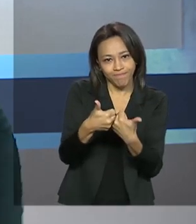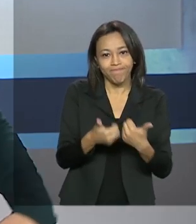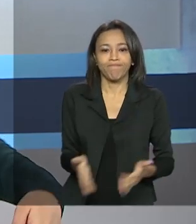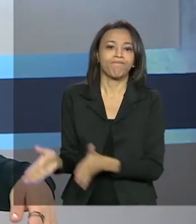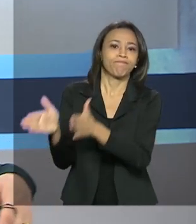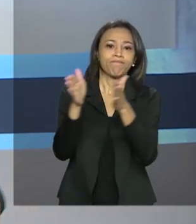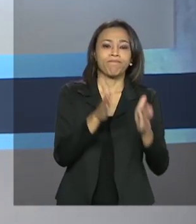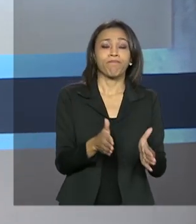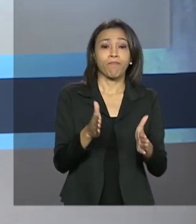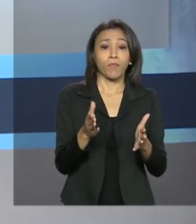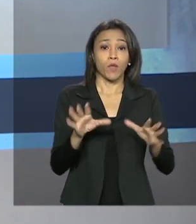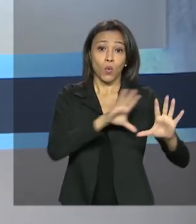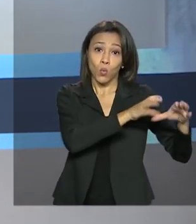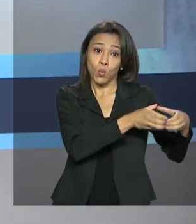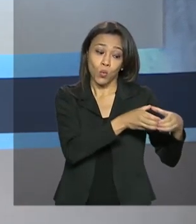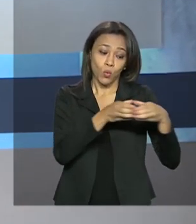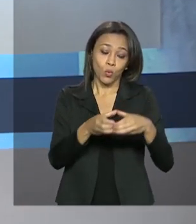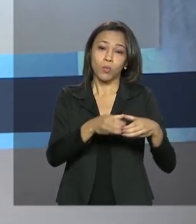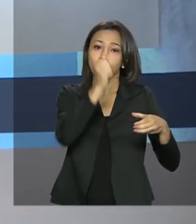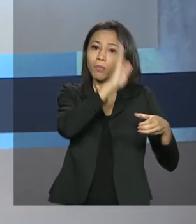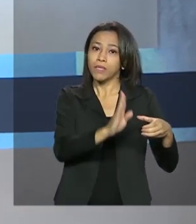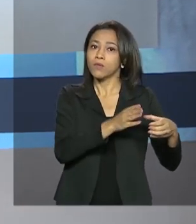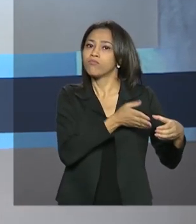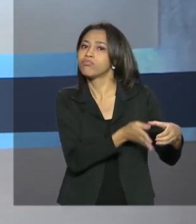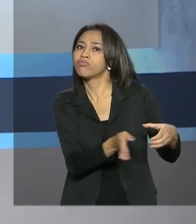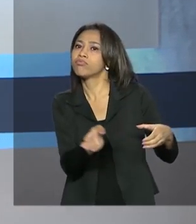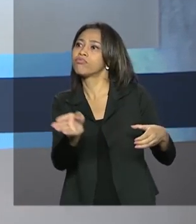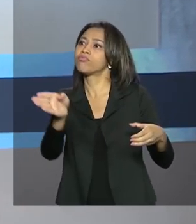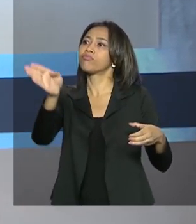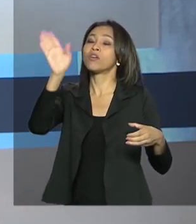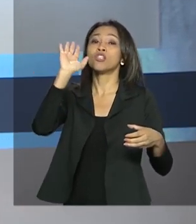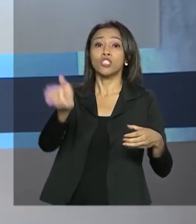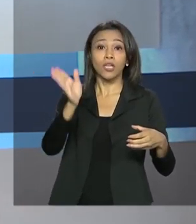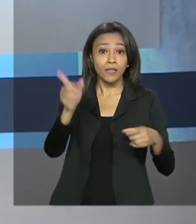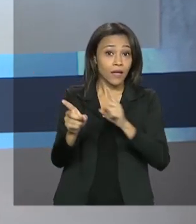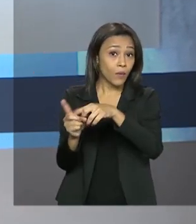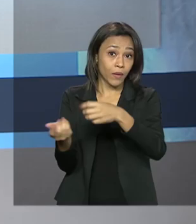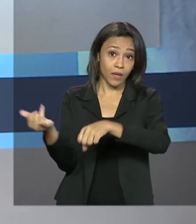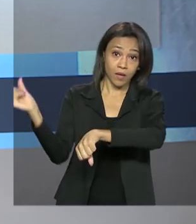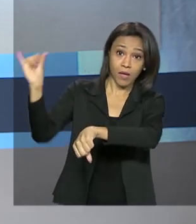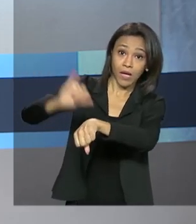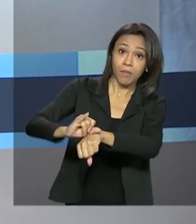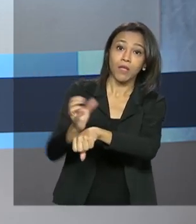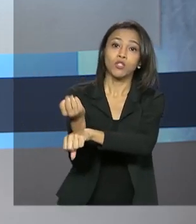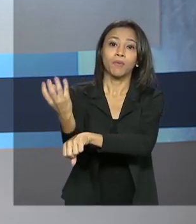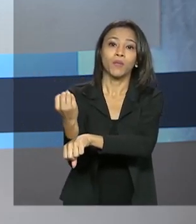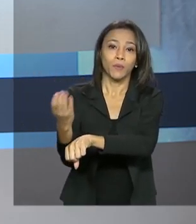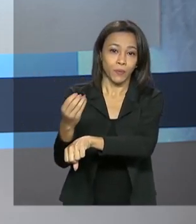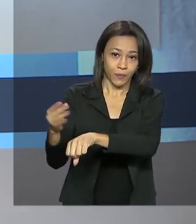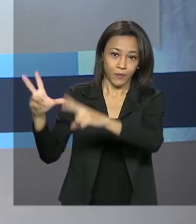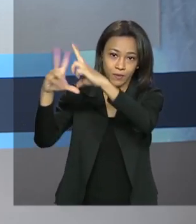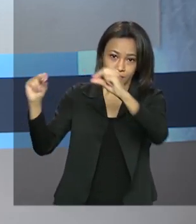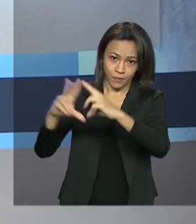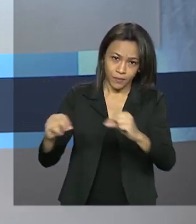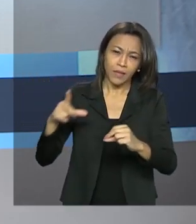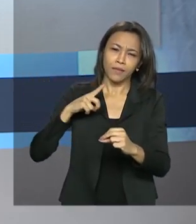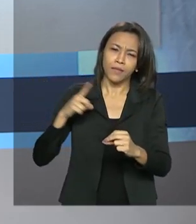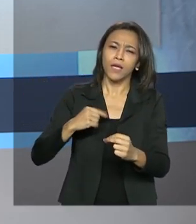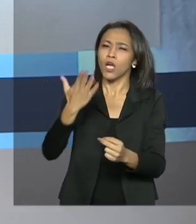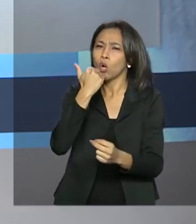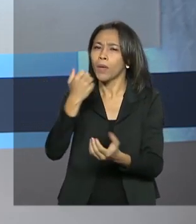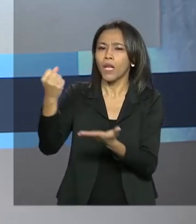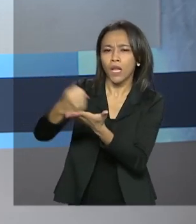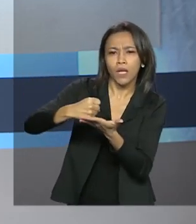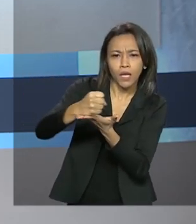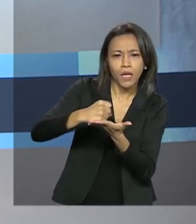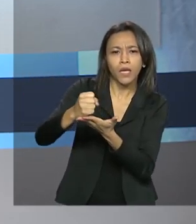A missão brasileira de ajuda ao Líbano já está a caminho de Beirute, na carga, alimentos, medicamentos e equipamentos de saúde. Na